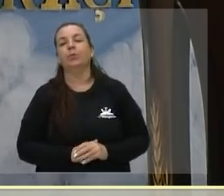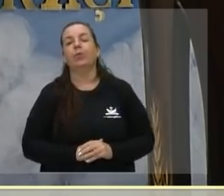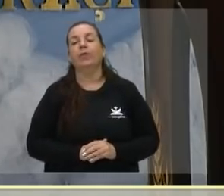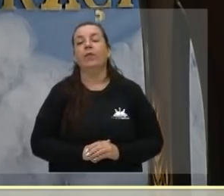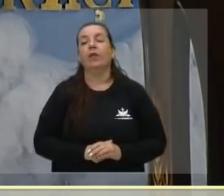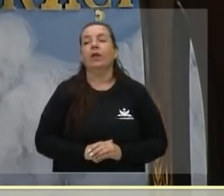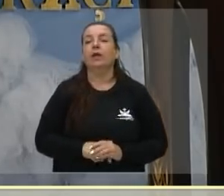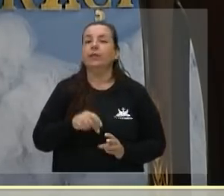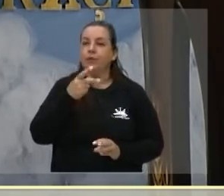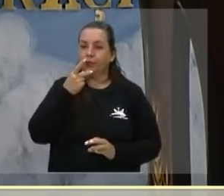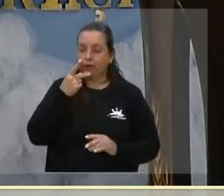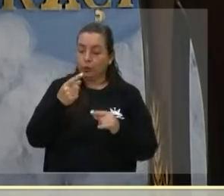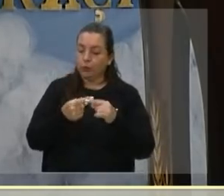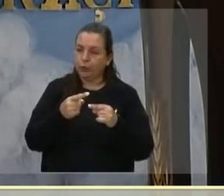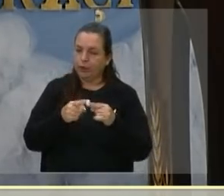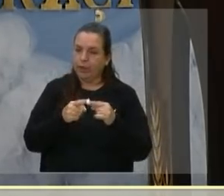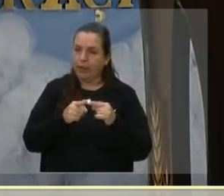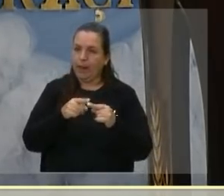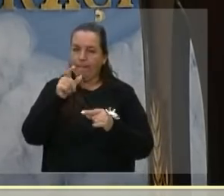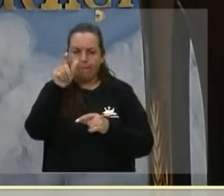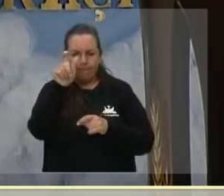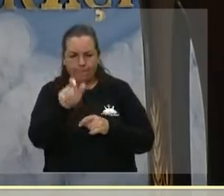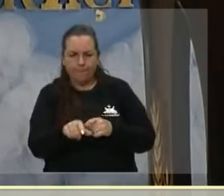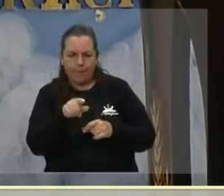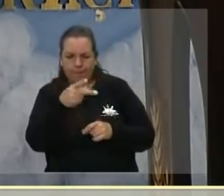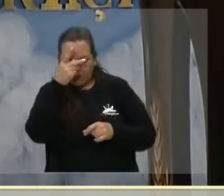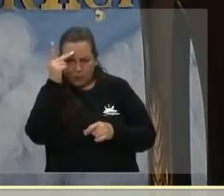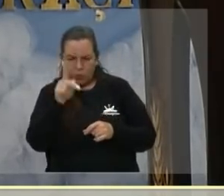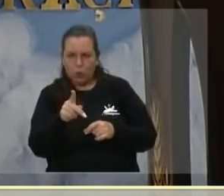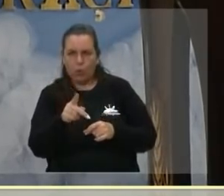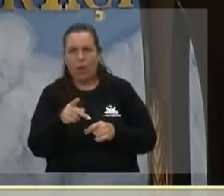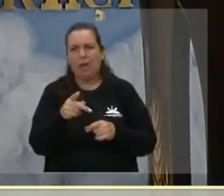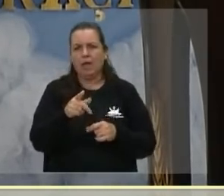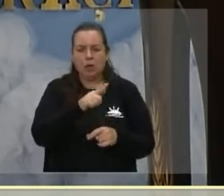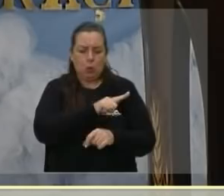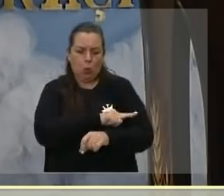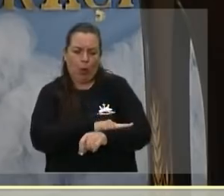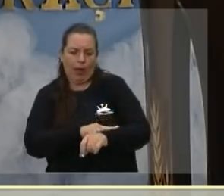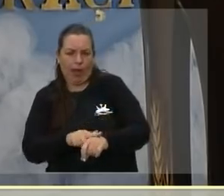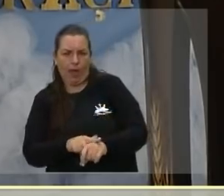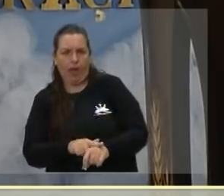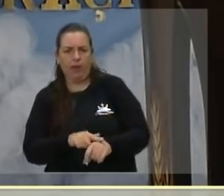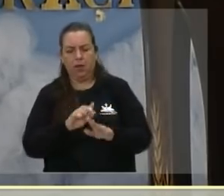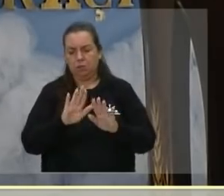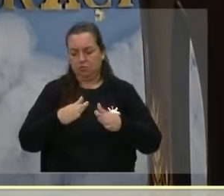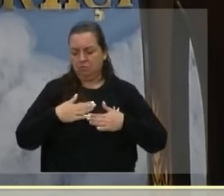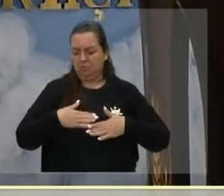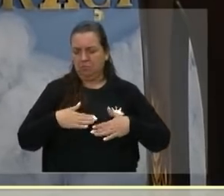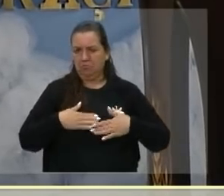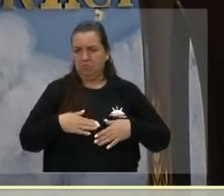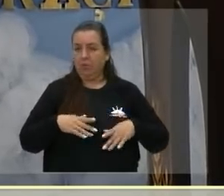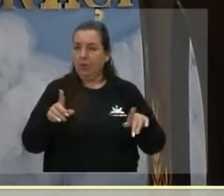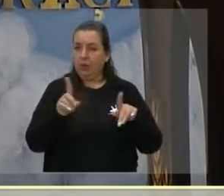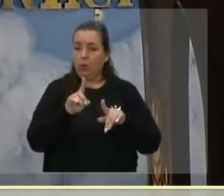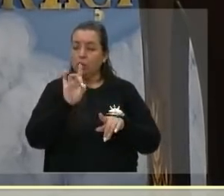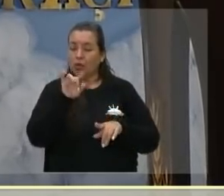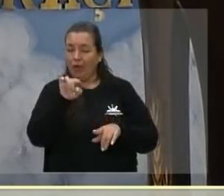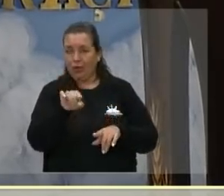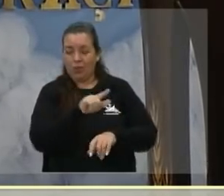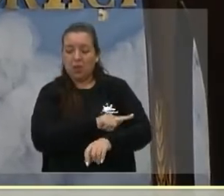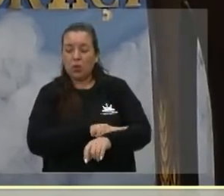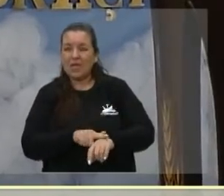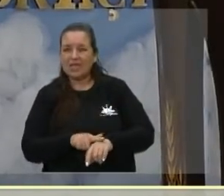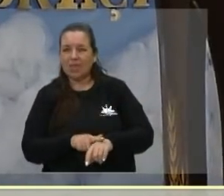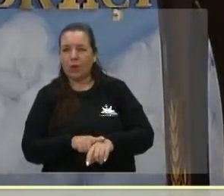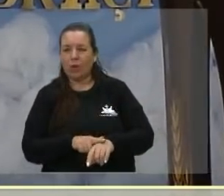eu tô falando mais do que cortez polido eu estou falando que não é uma questão